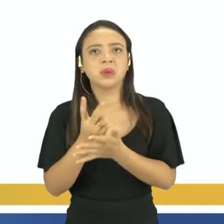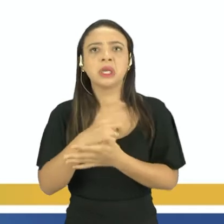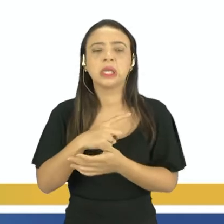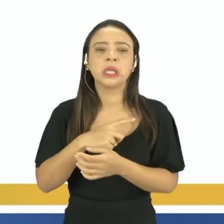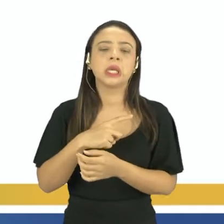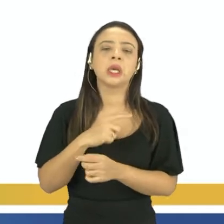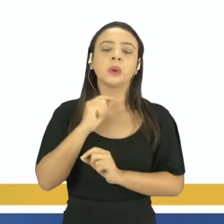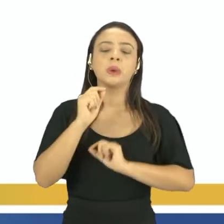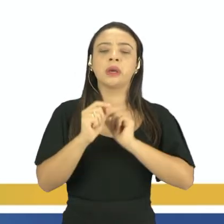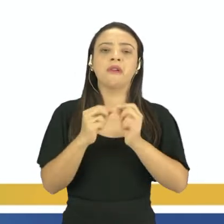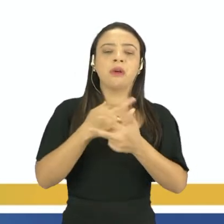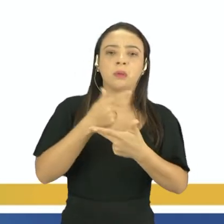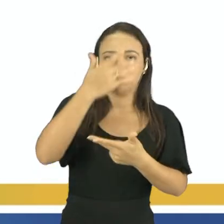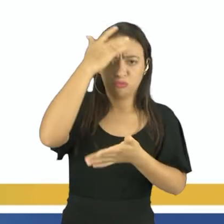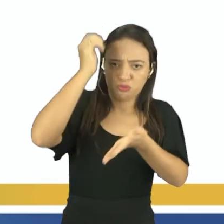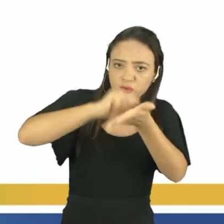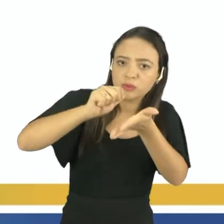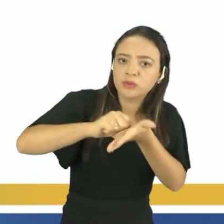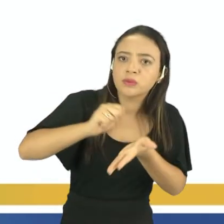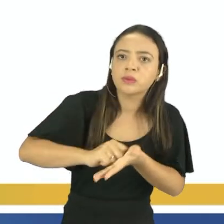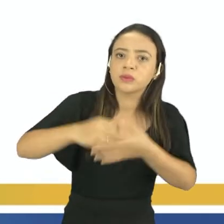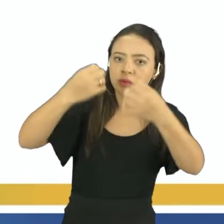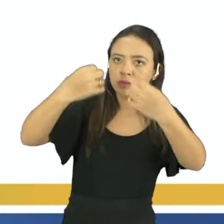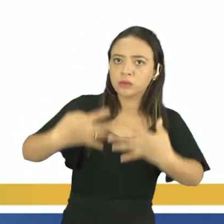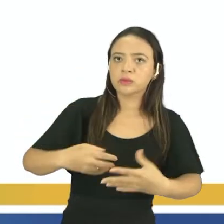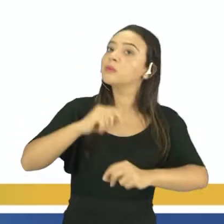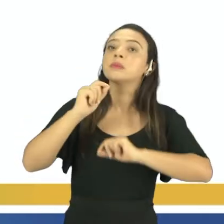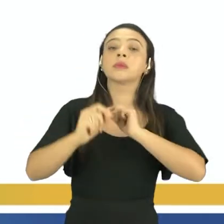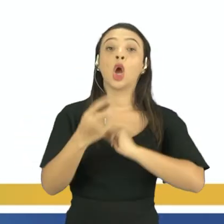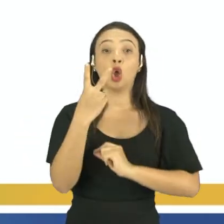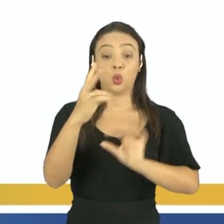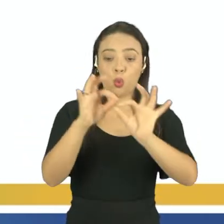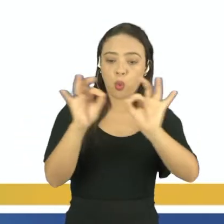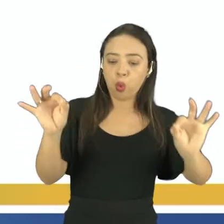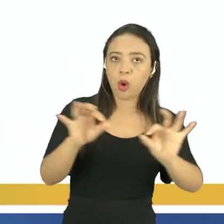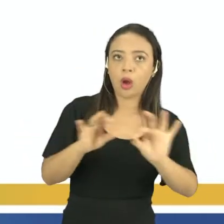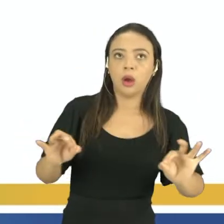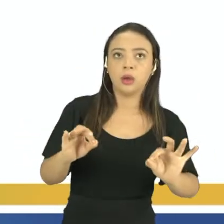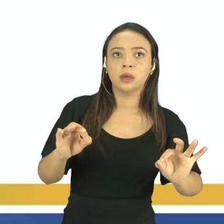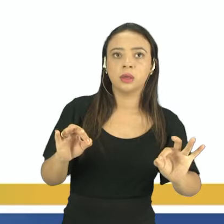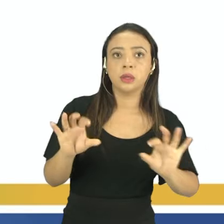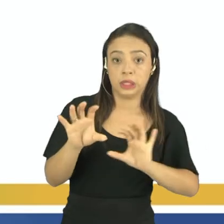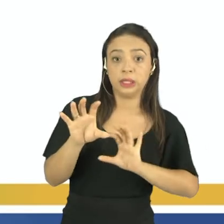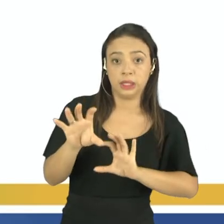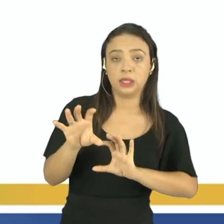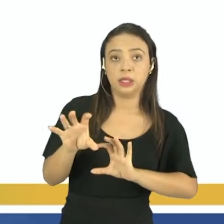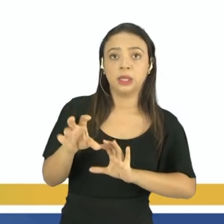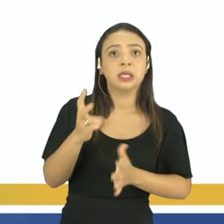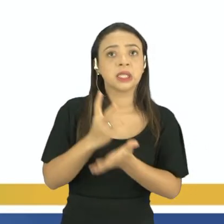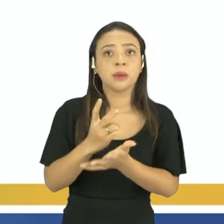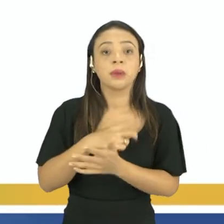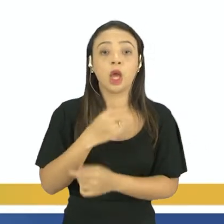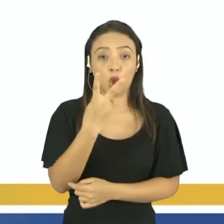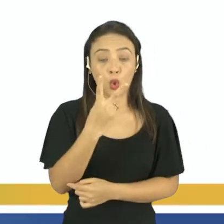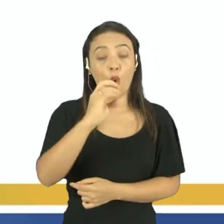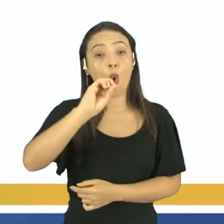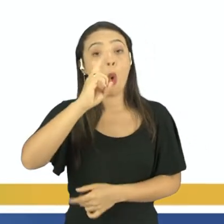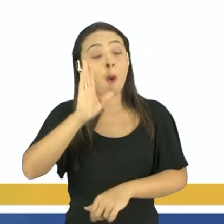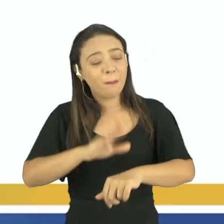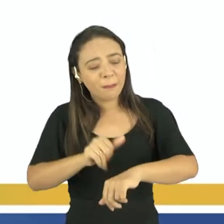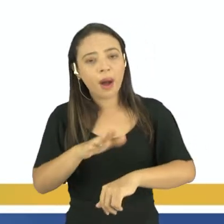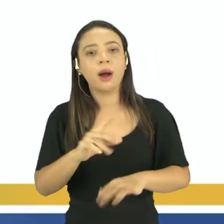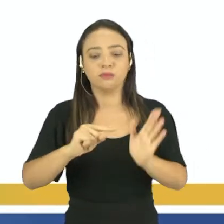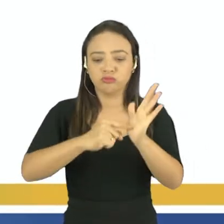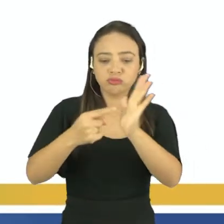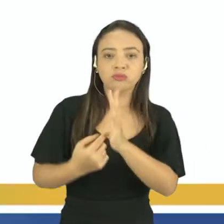encontrar autores, né, que afirmam aí que duas retas coincidentes aí, elas sempre vão possuir dois ou mais pontos em comum,